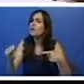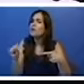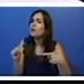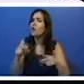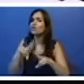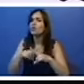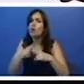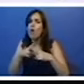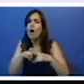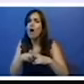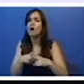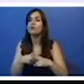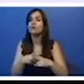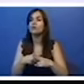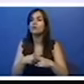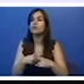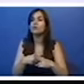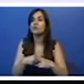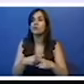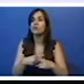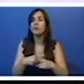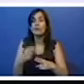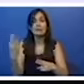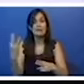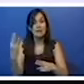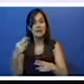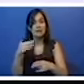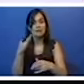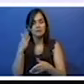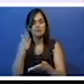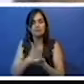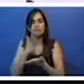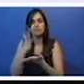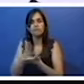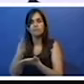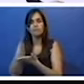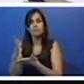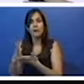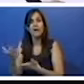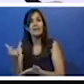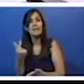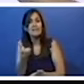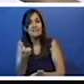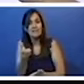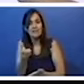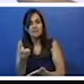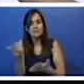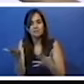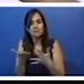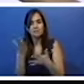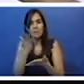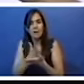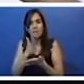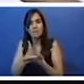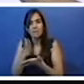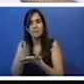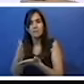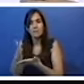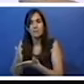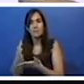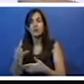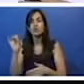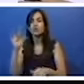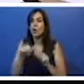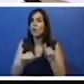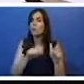chocolate e de peguei três barras de chocolate e dividir todas em seis partes o que